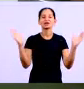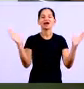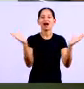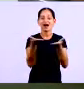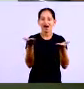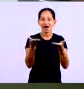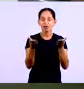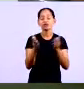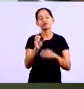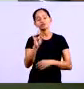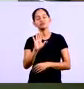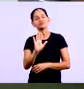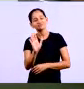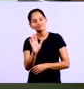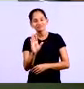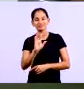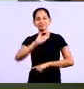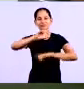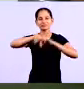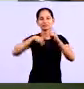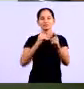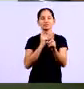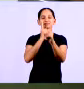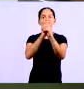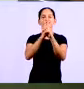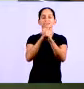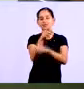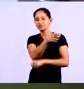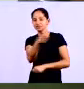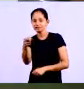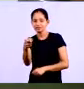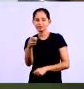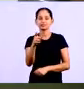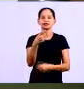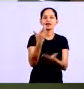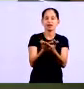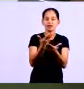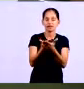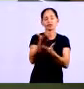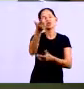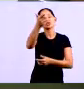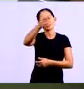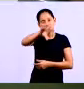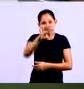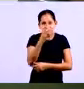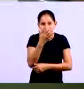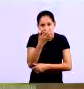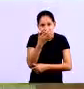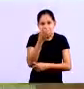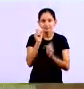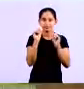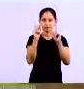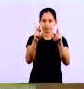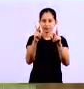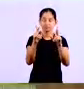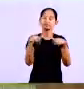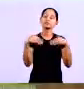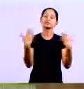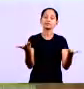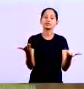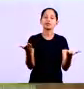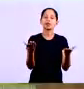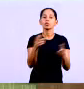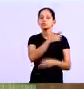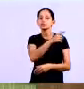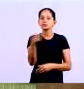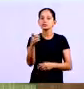pro pessoal, né? Para nos vermos semana que vem de novo, né? Aqui nesse mesmo local. Então, gente, até